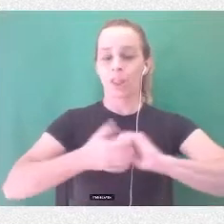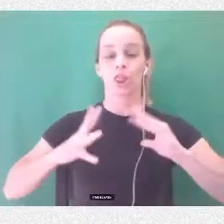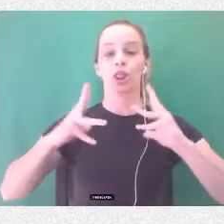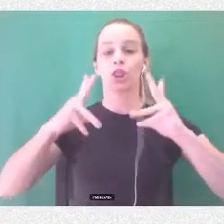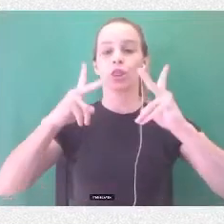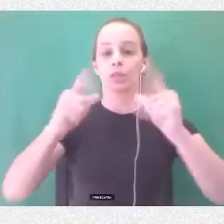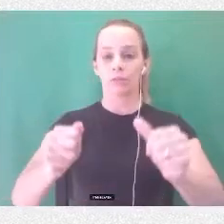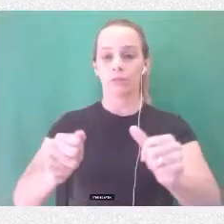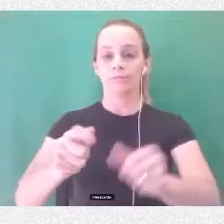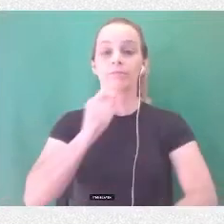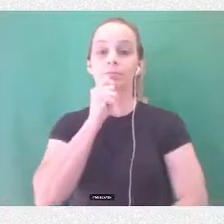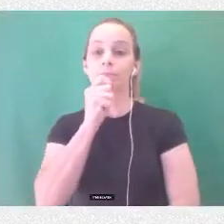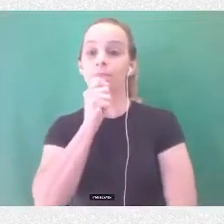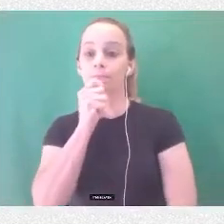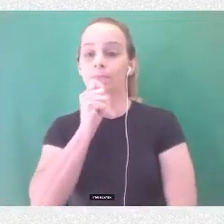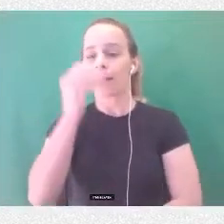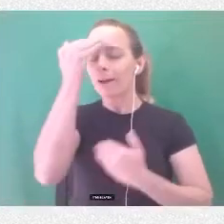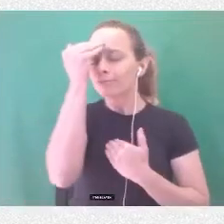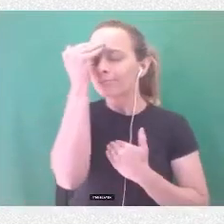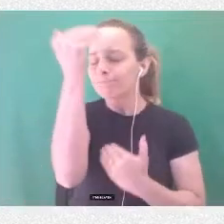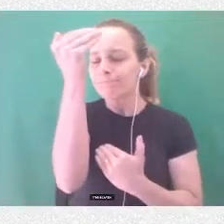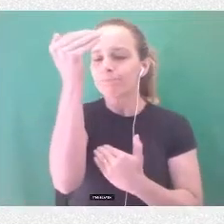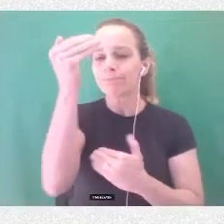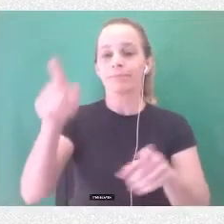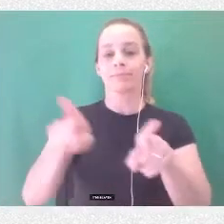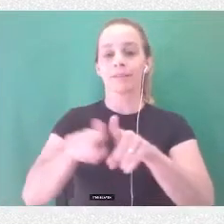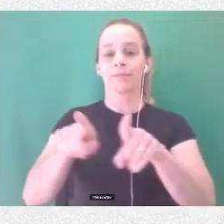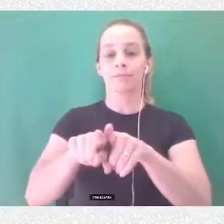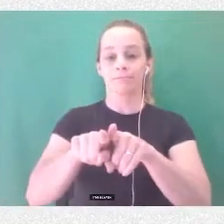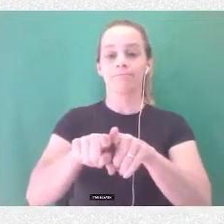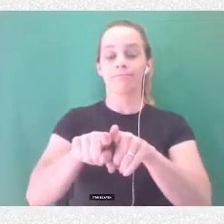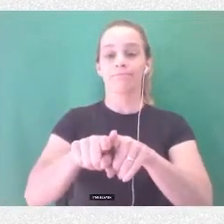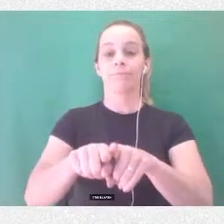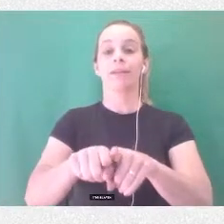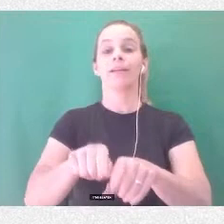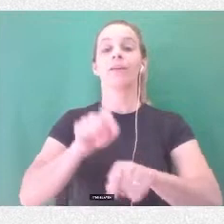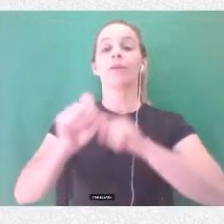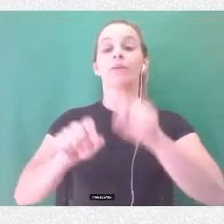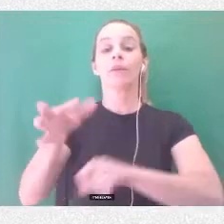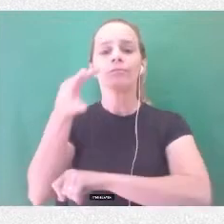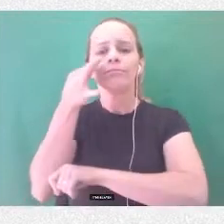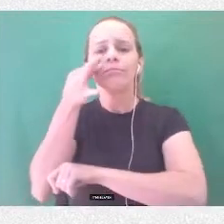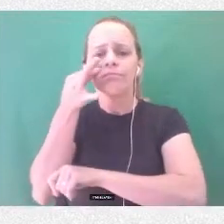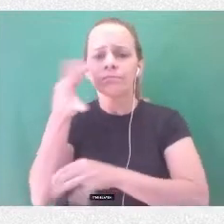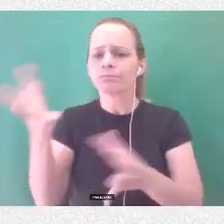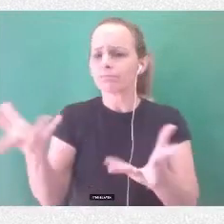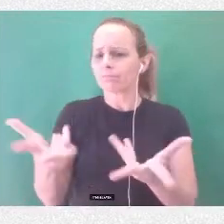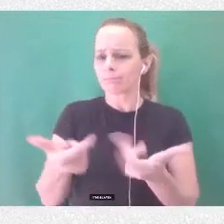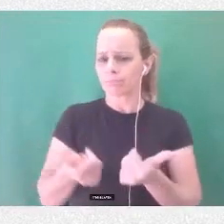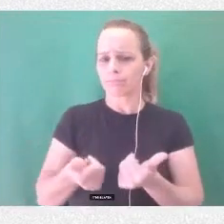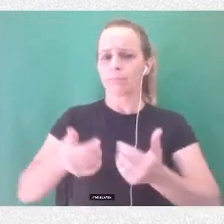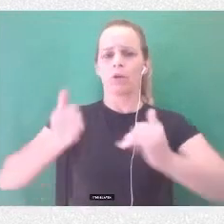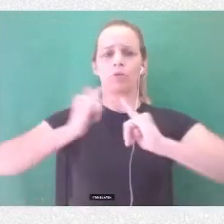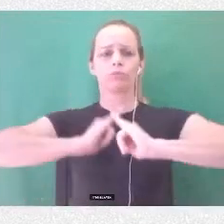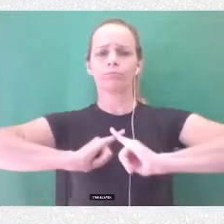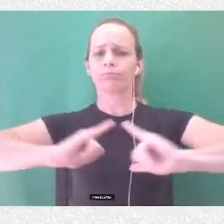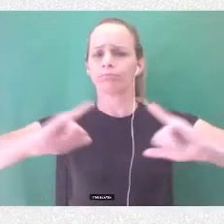da imprensa e agradecer demais a presença para que nós fizéssemos adequadamente uma divulgação,